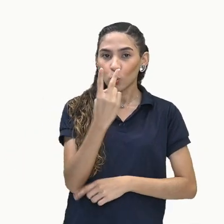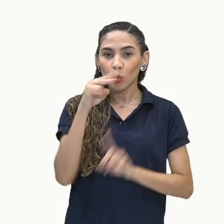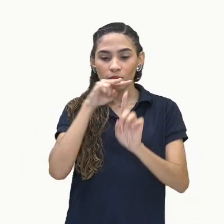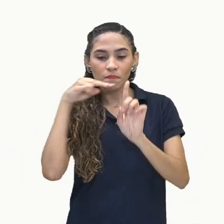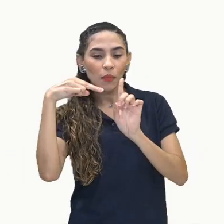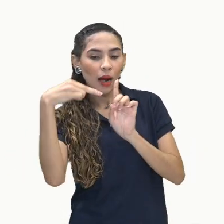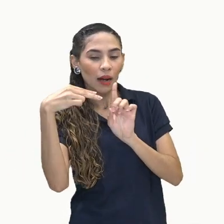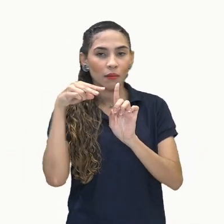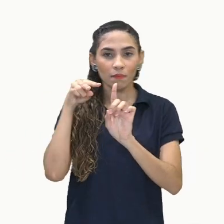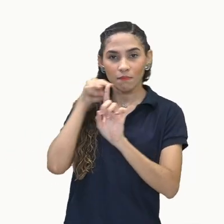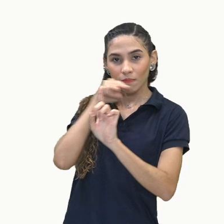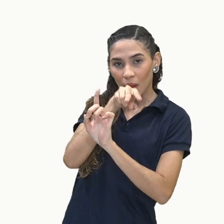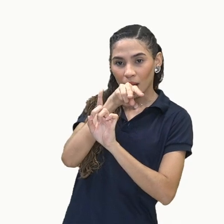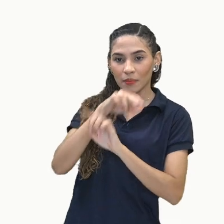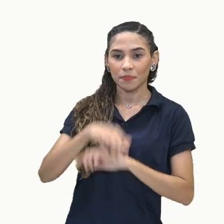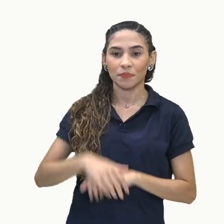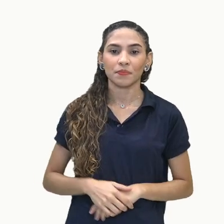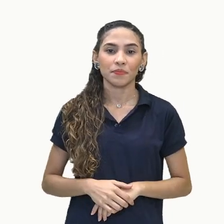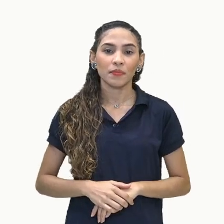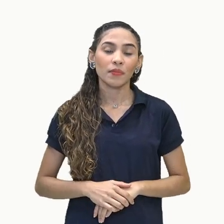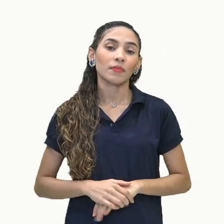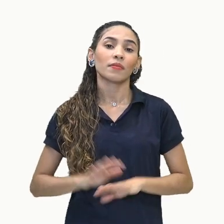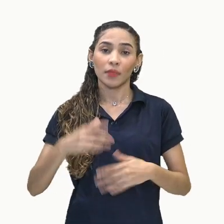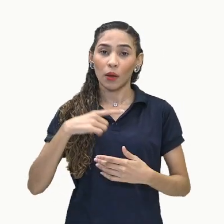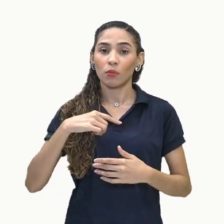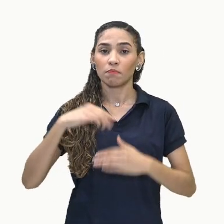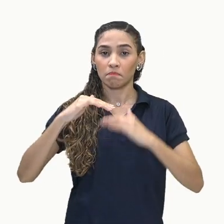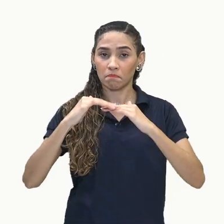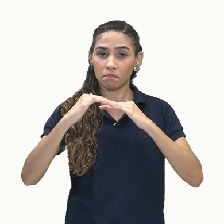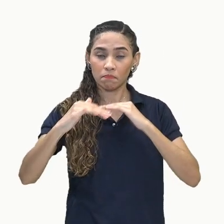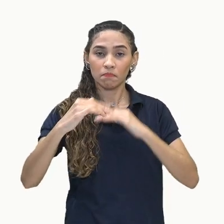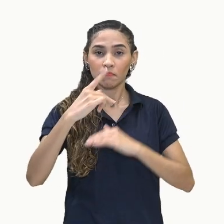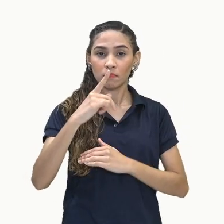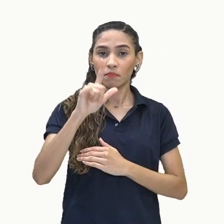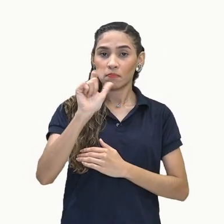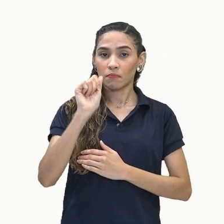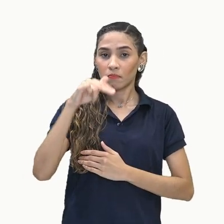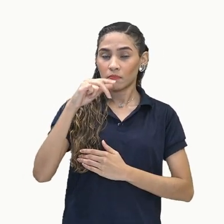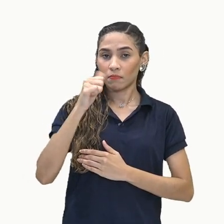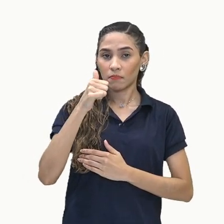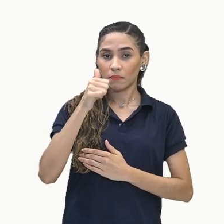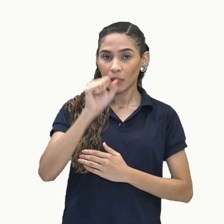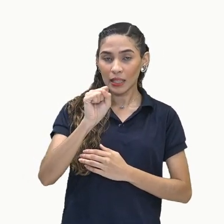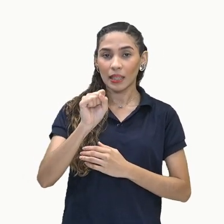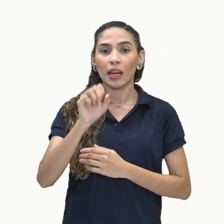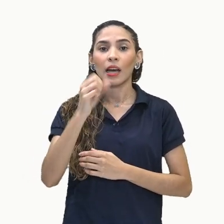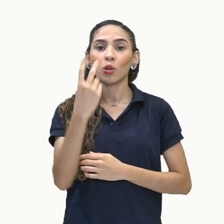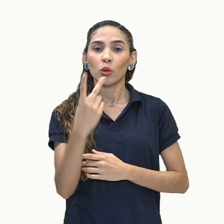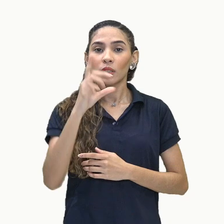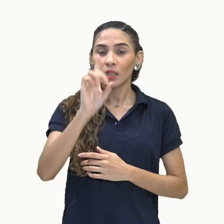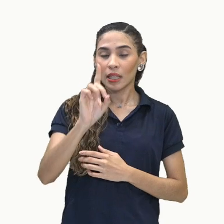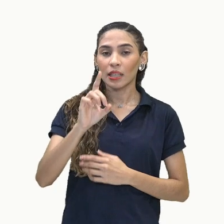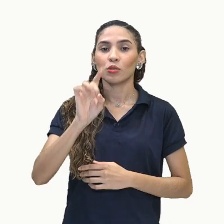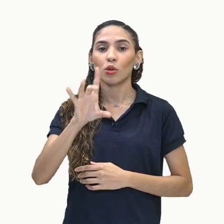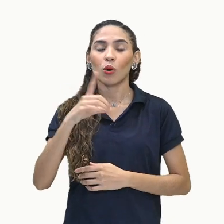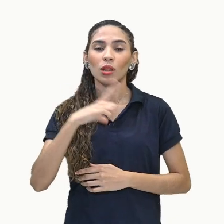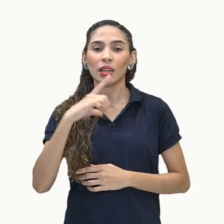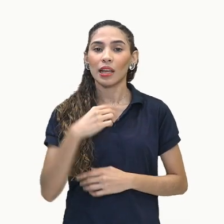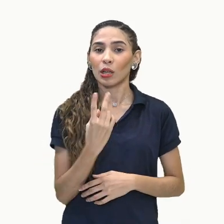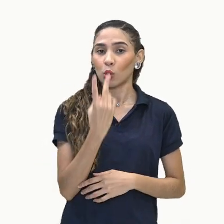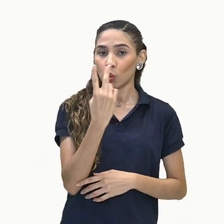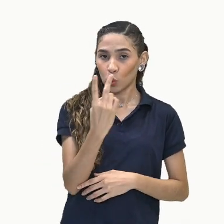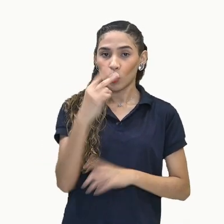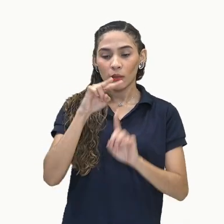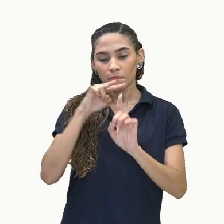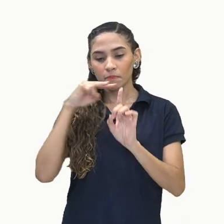Então, nós temos as figuras geométricas planas, que são em 2D, ou seja, possuem apenas duas